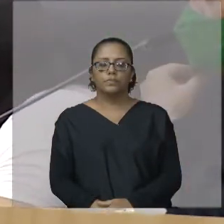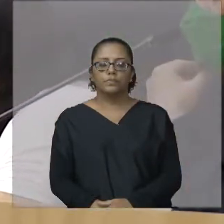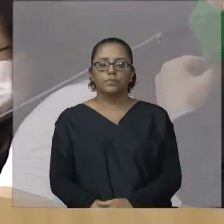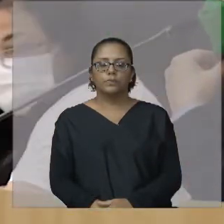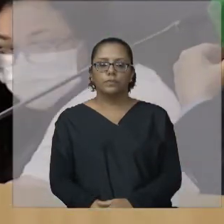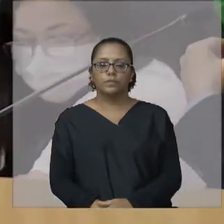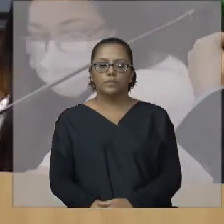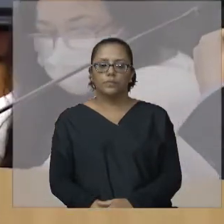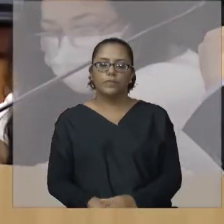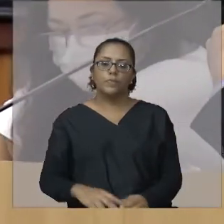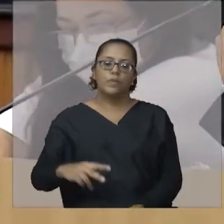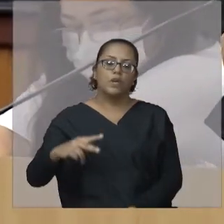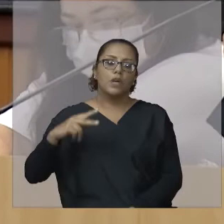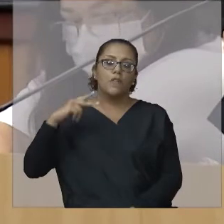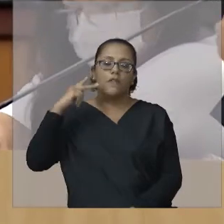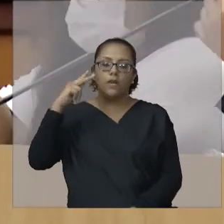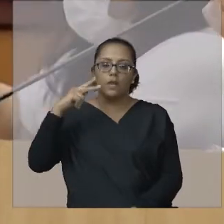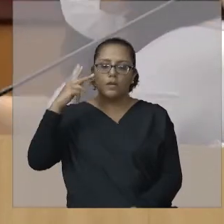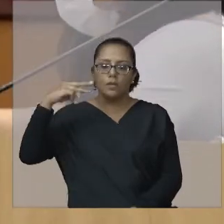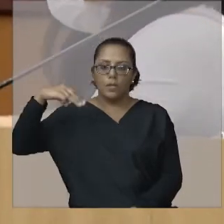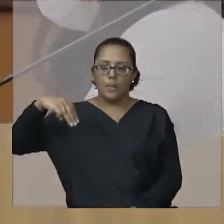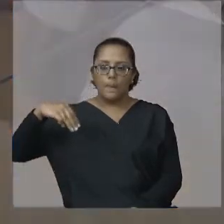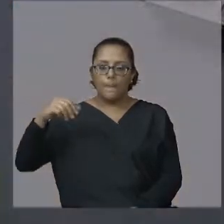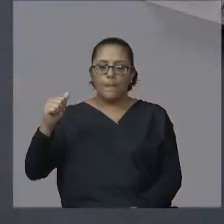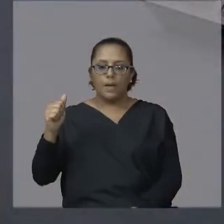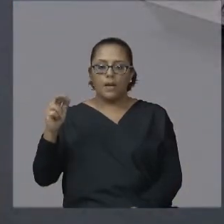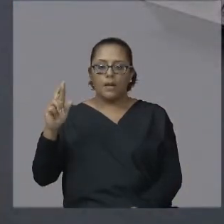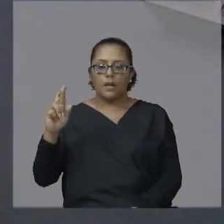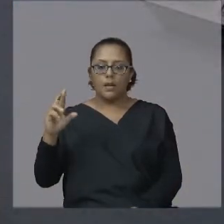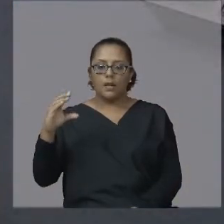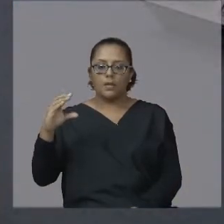Vereador Marcelo Garcia.